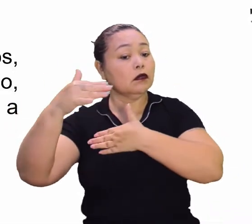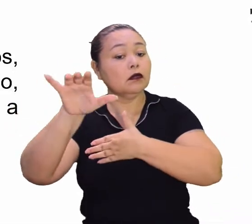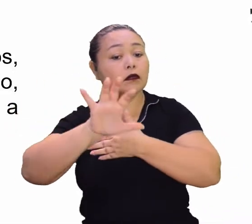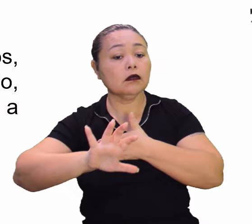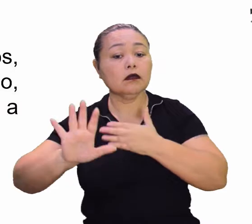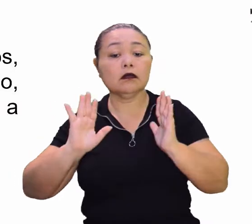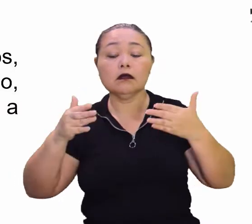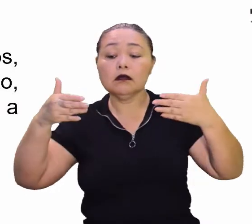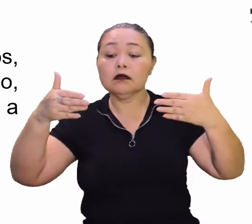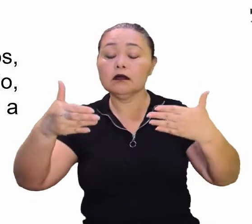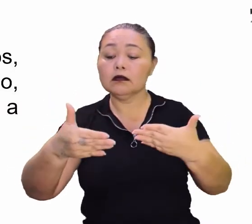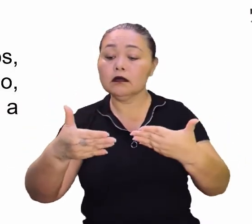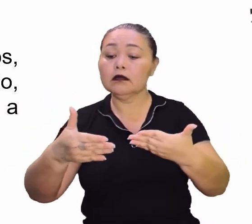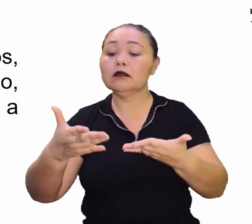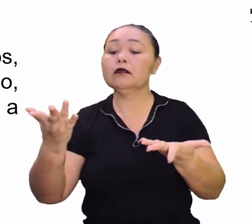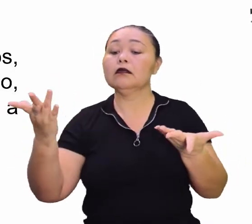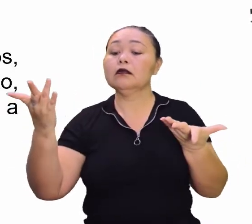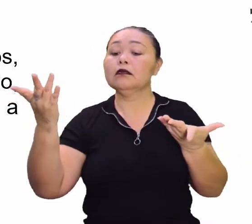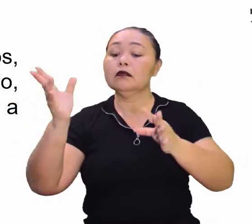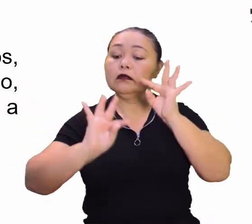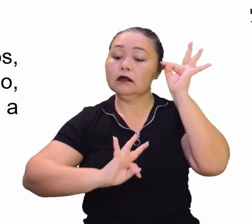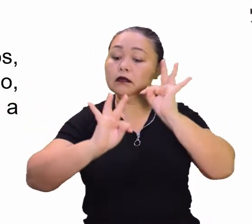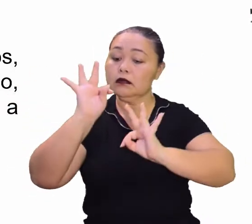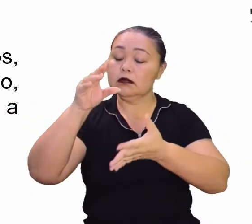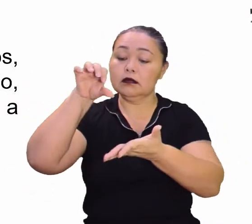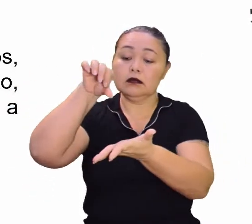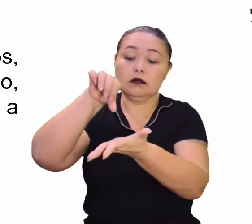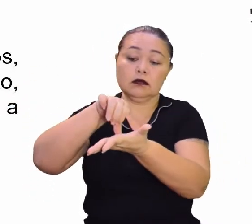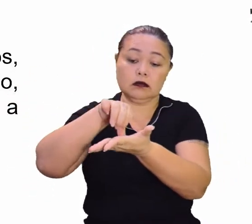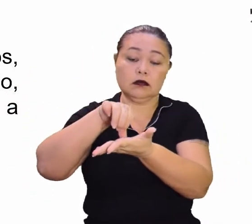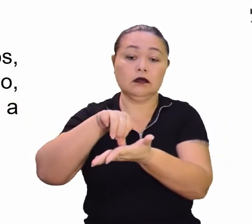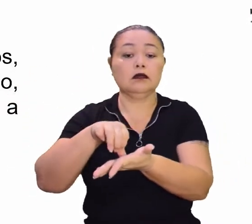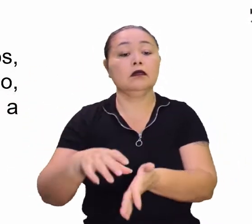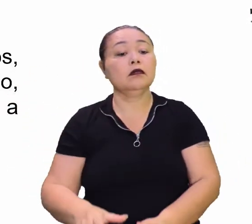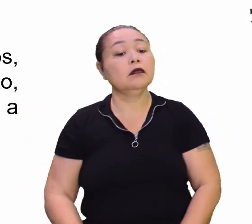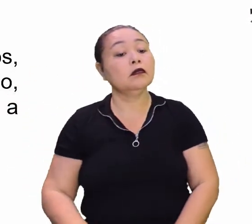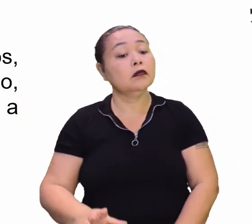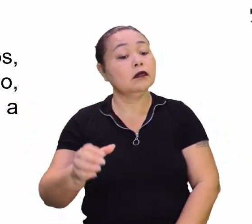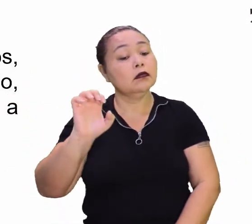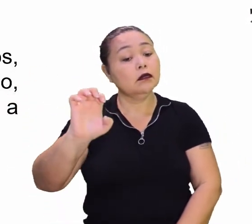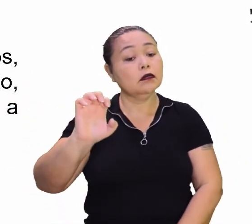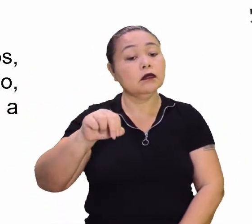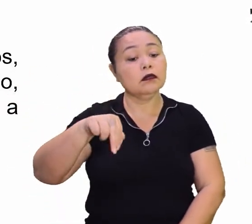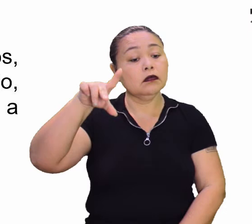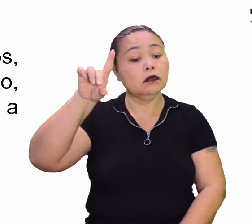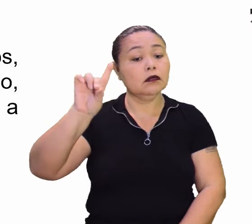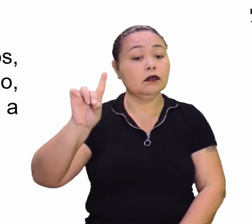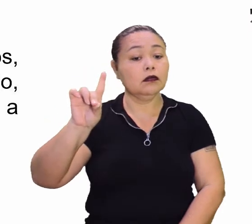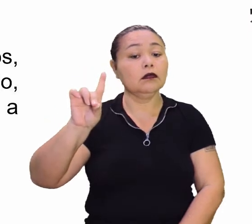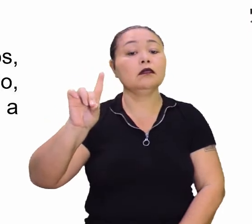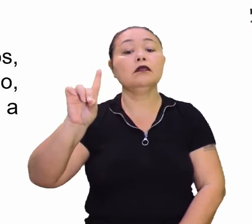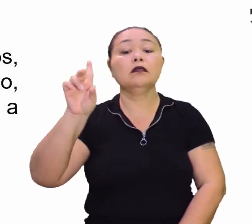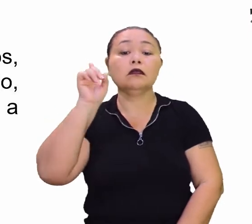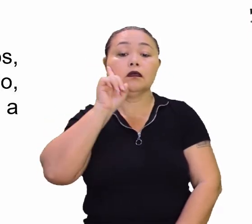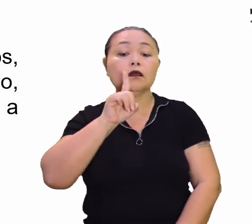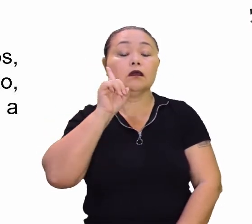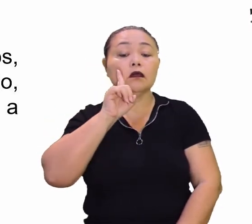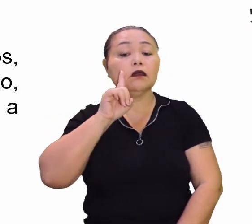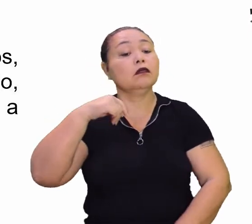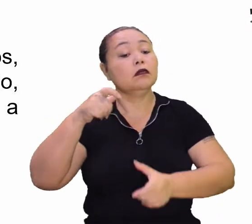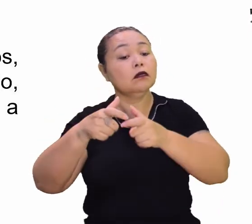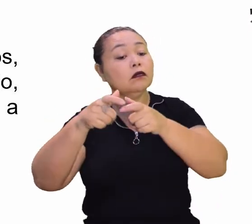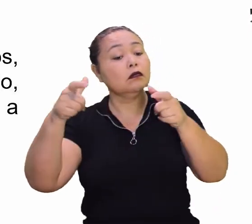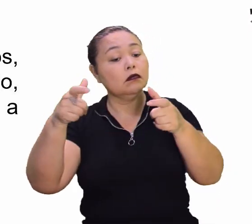a ser área de concentração dos tecnopolos. E aí, o Nordeste dos Estados Unidos